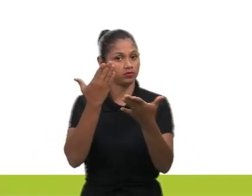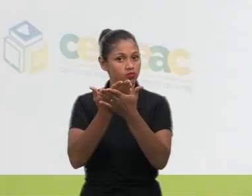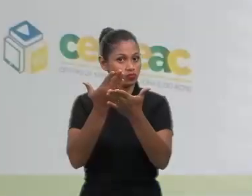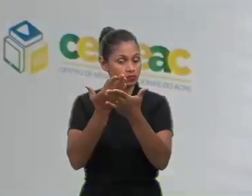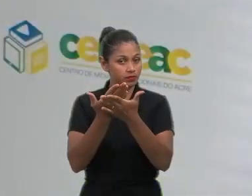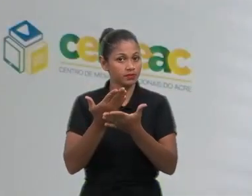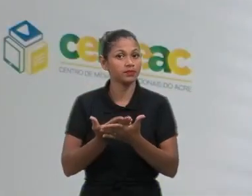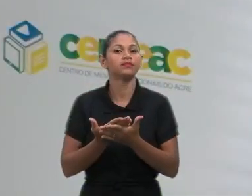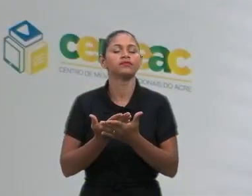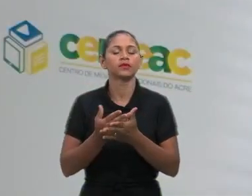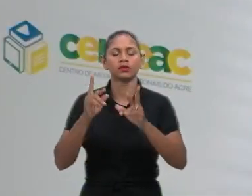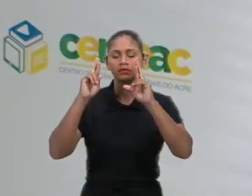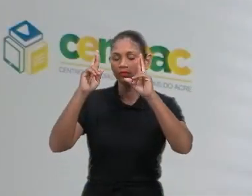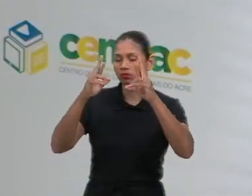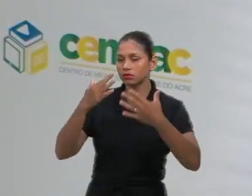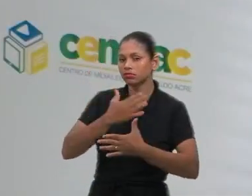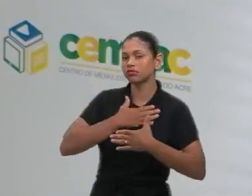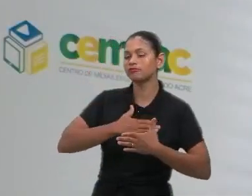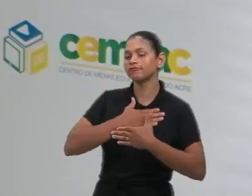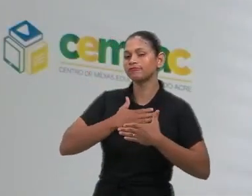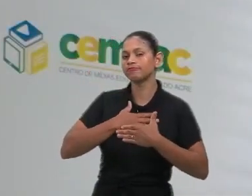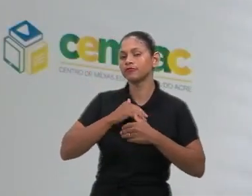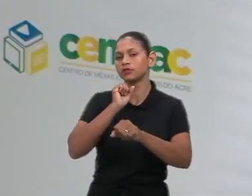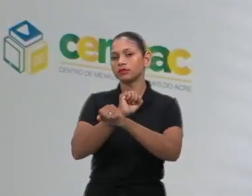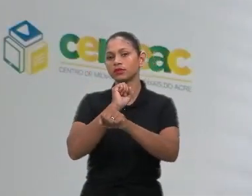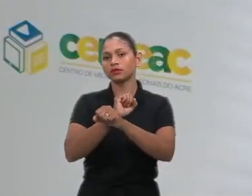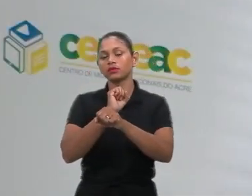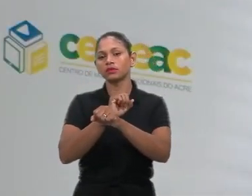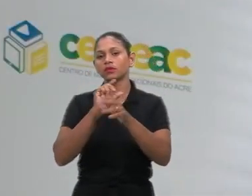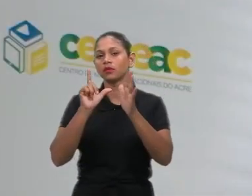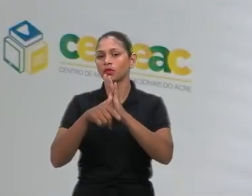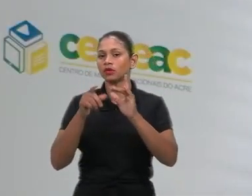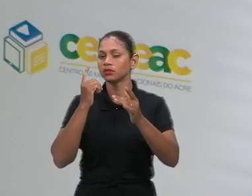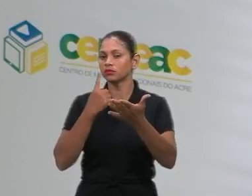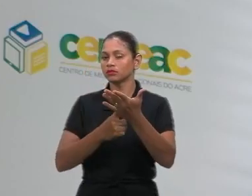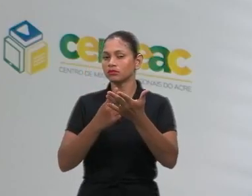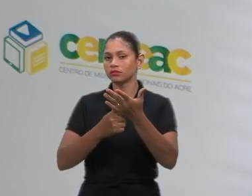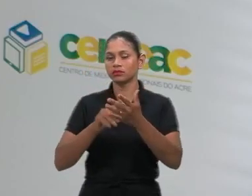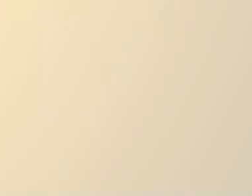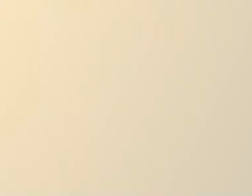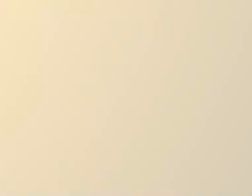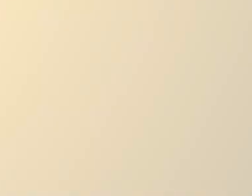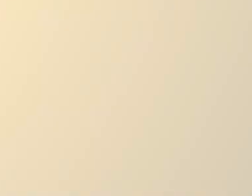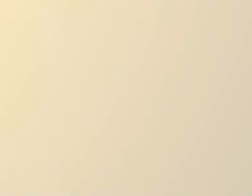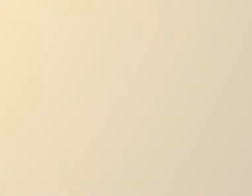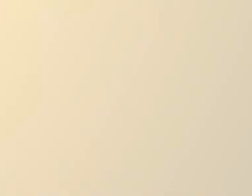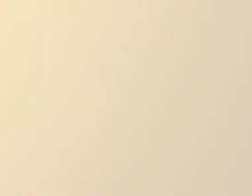aqui por hoje. Espero que vocês tenham gostado e aguardo vocês no nosso próximo encontro. Até mais!